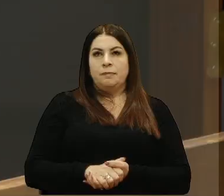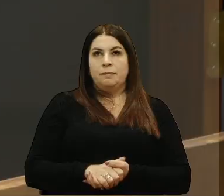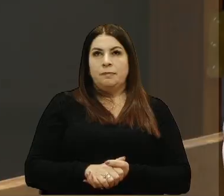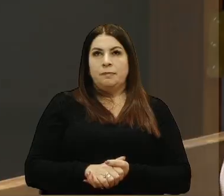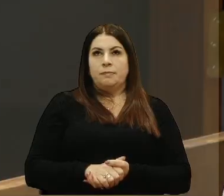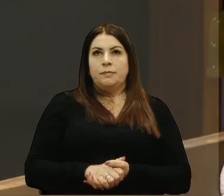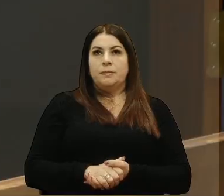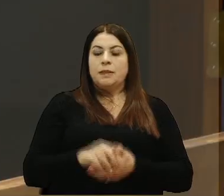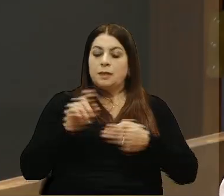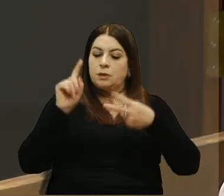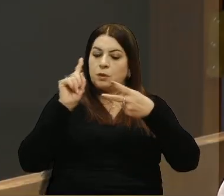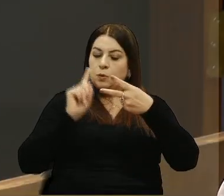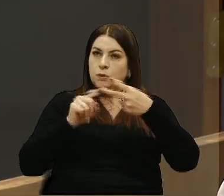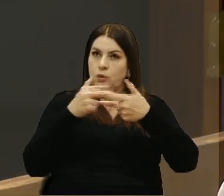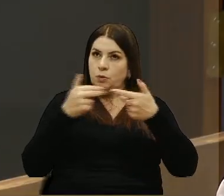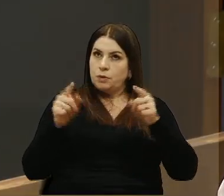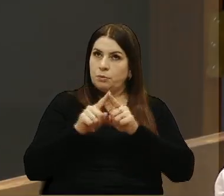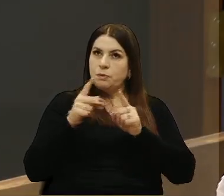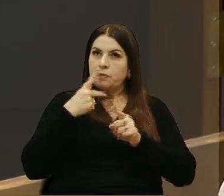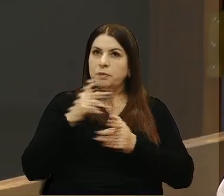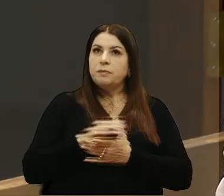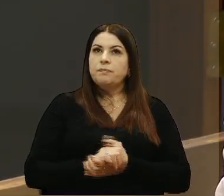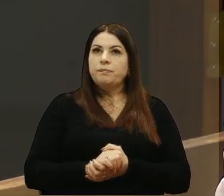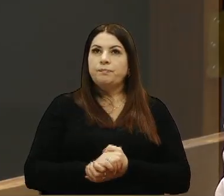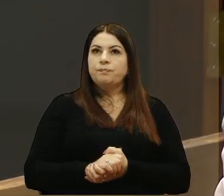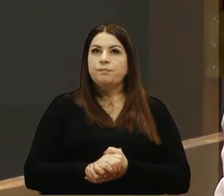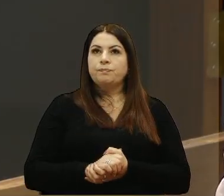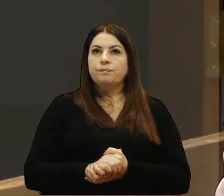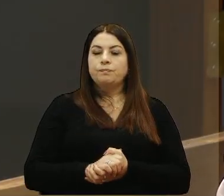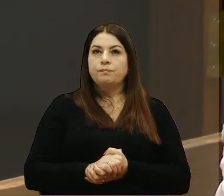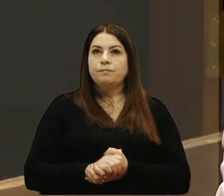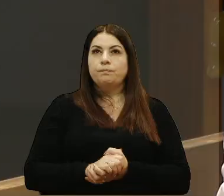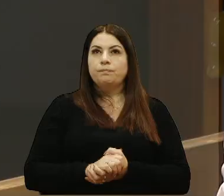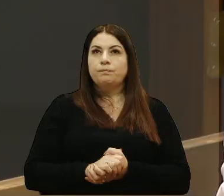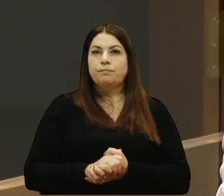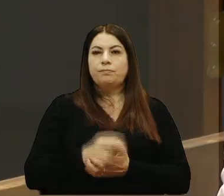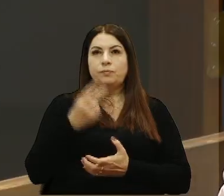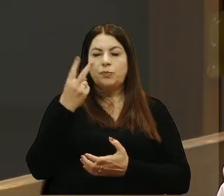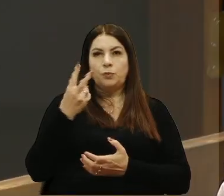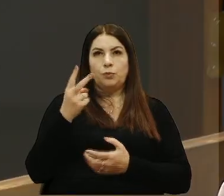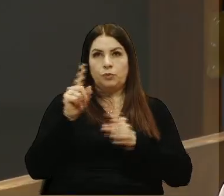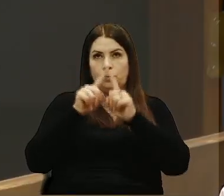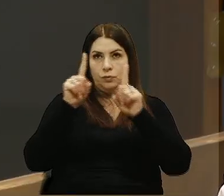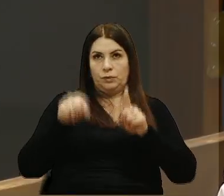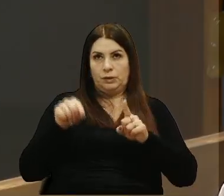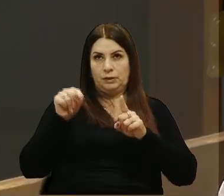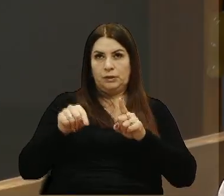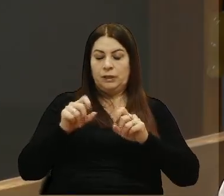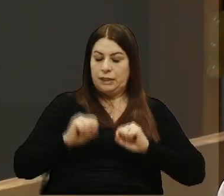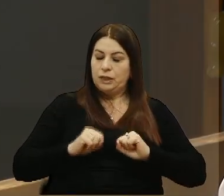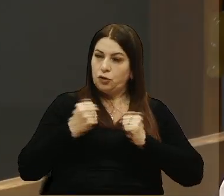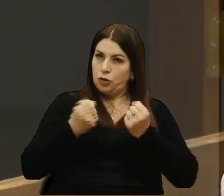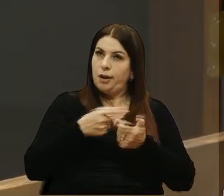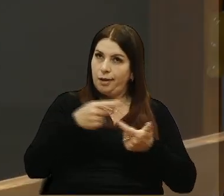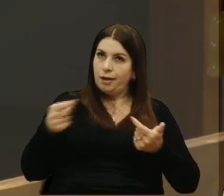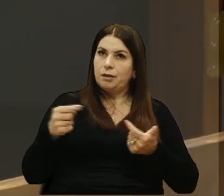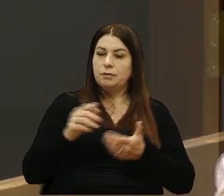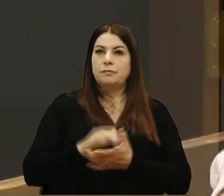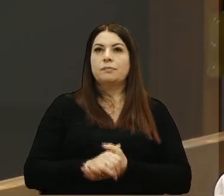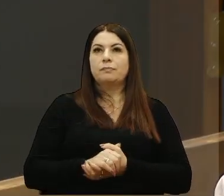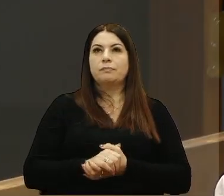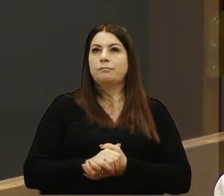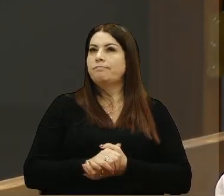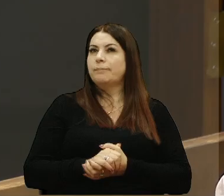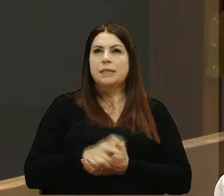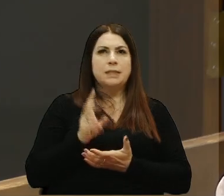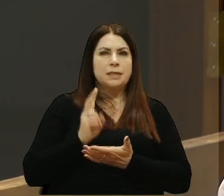A segunda questão, presidente, queria tratar de duas servidoras desse município que têm se dedicado de forma